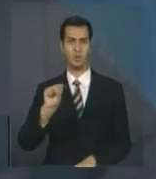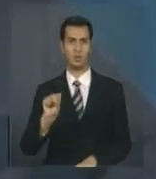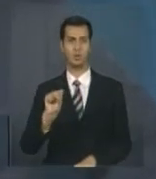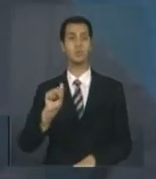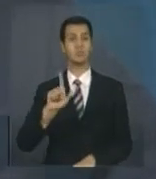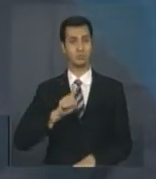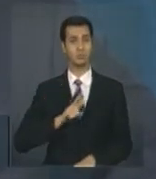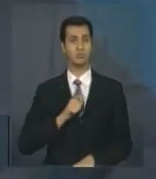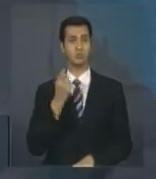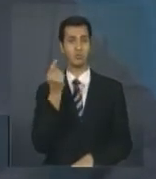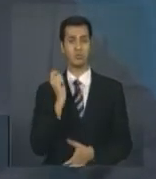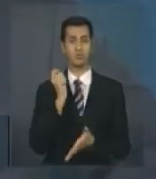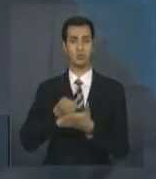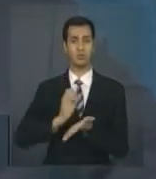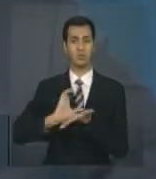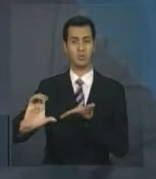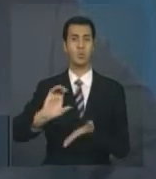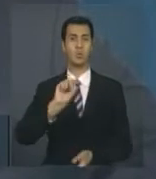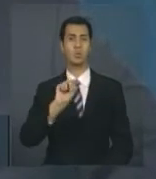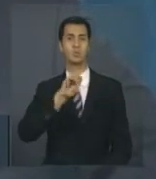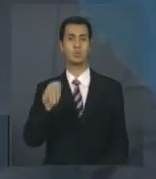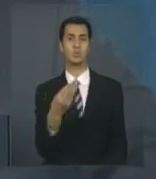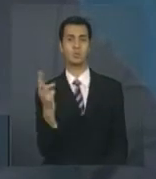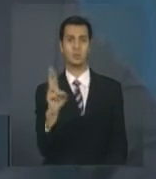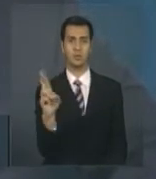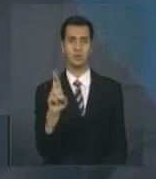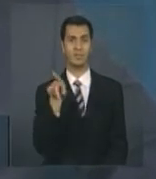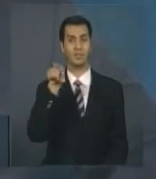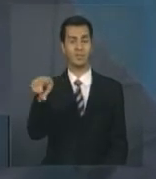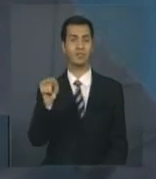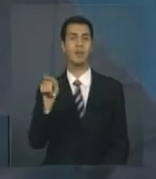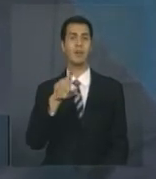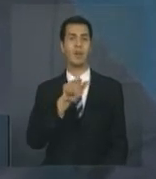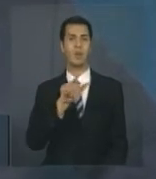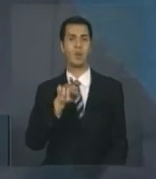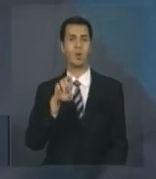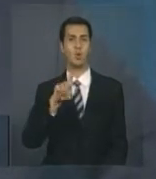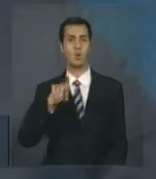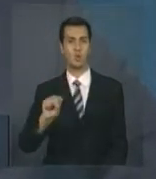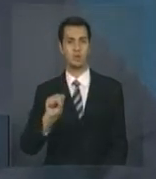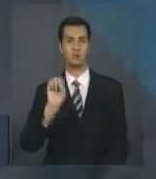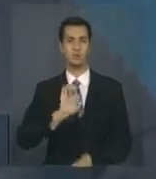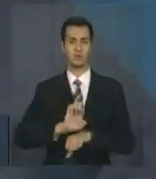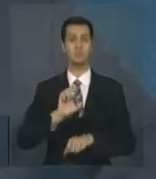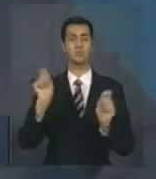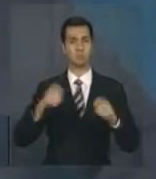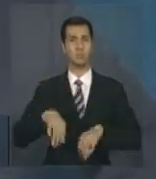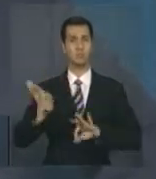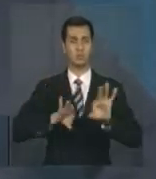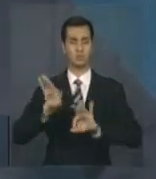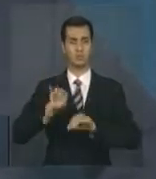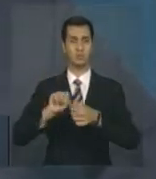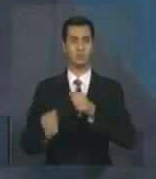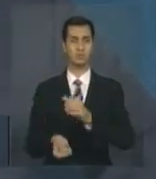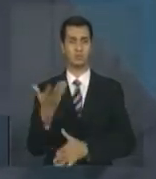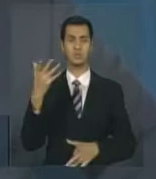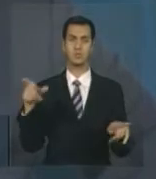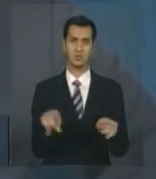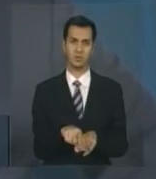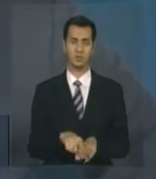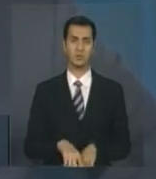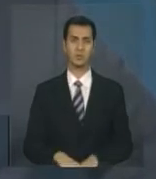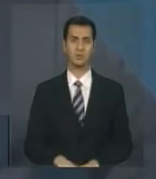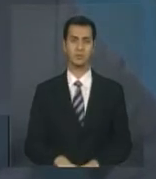8 milhões de reais, para que Alagoas possa fazer os projetos, porque é preciso